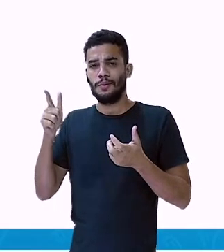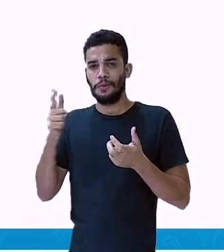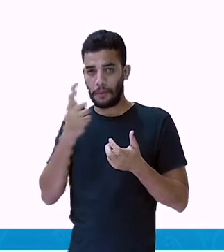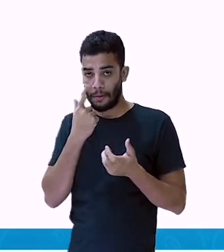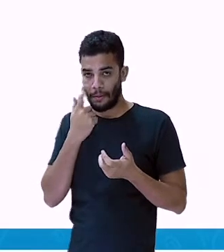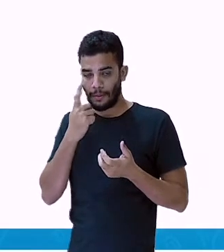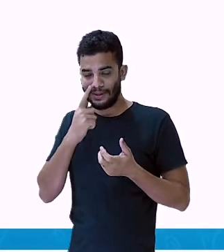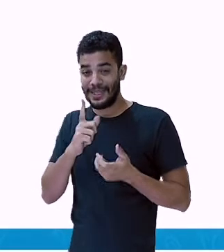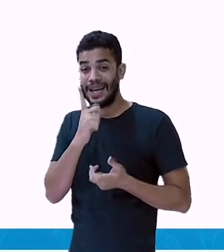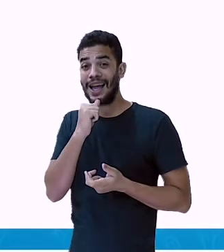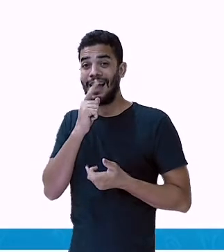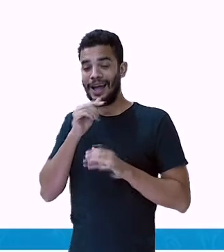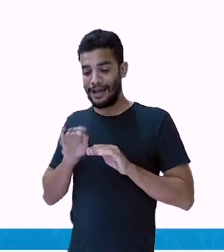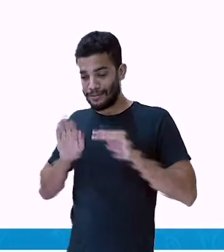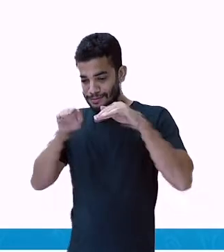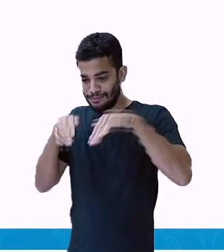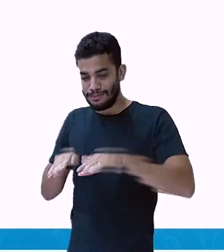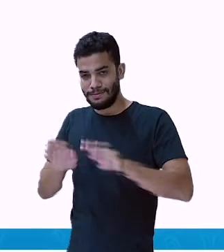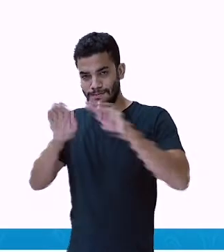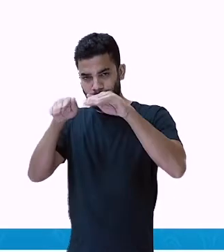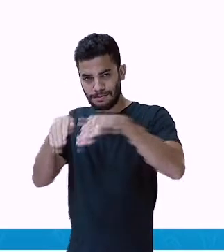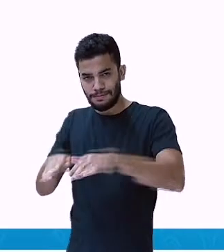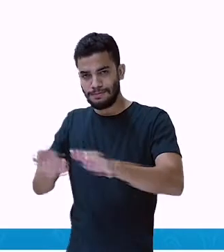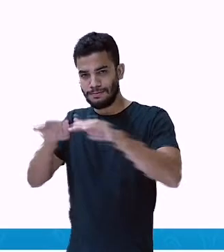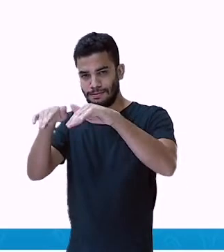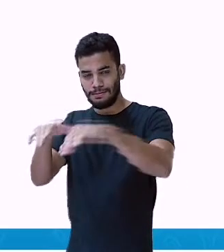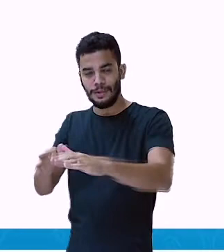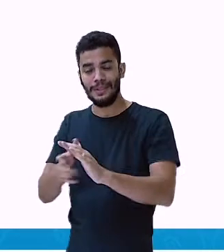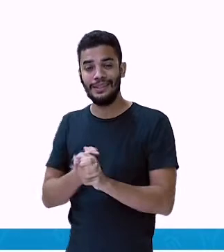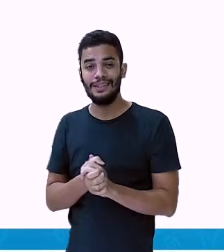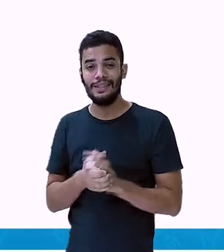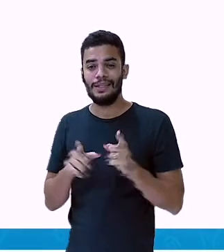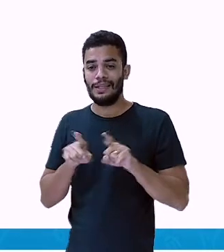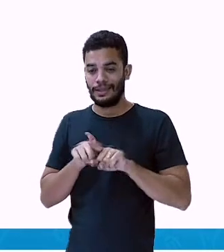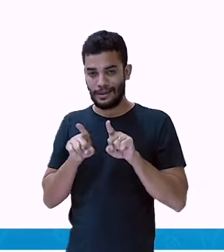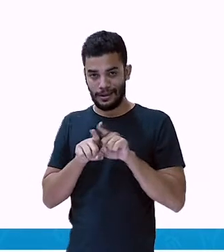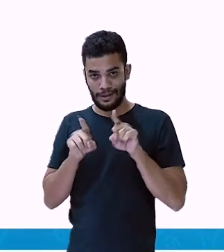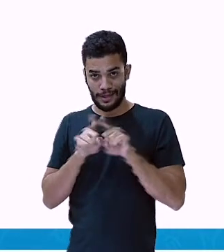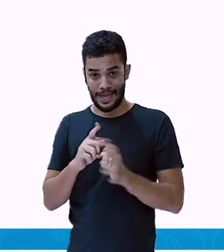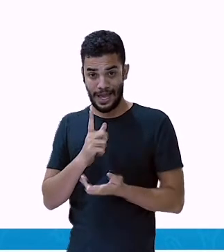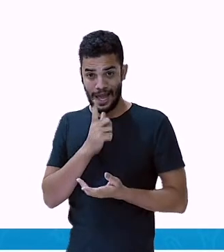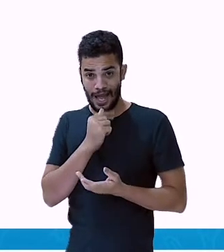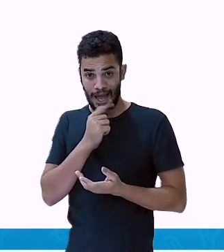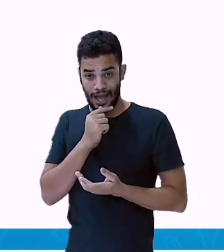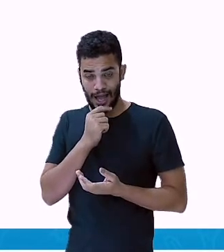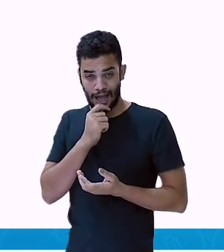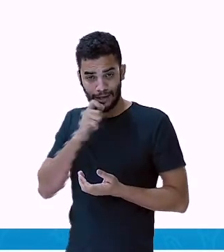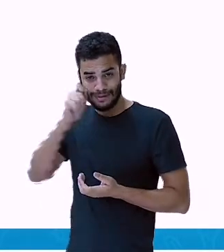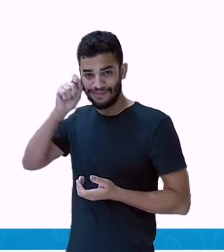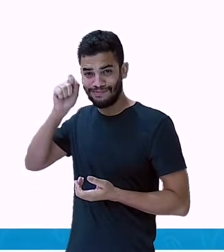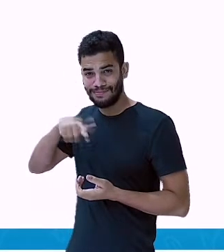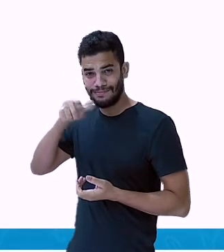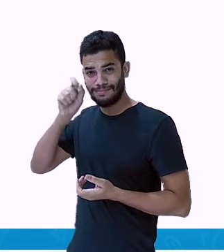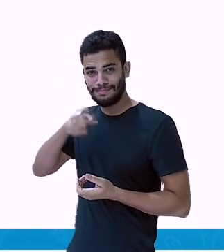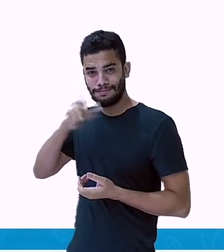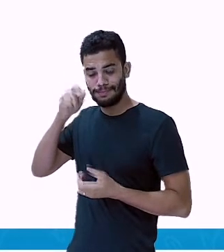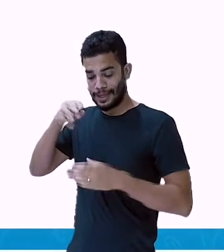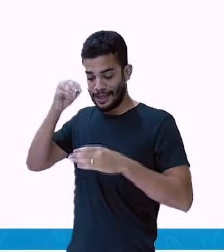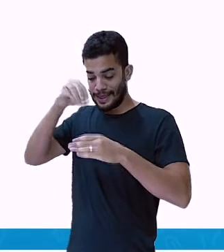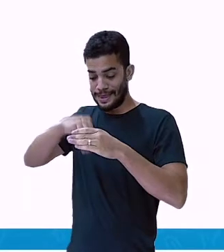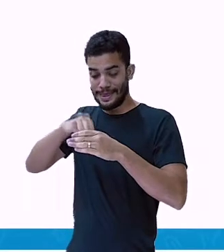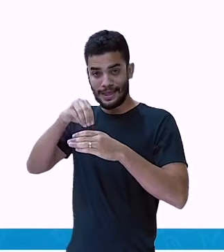Água do mar. Então, água salgada, além de água, tem sais minerais. É